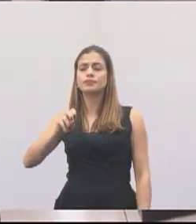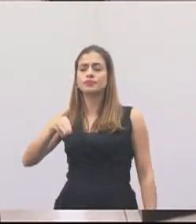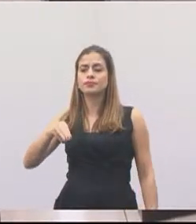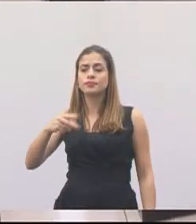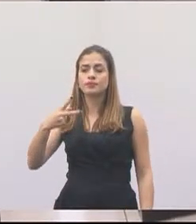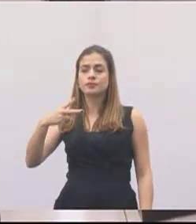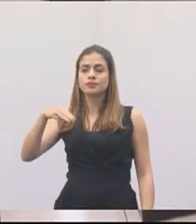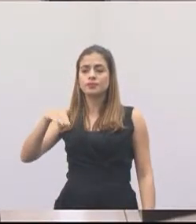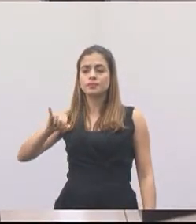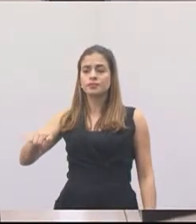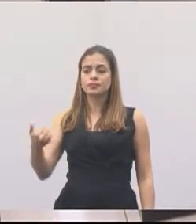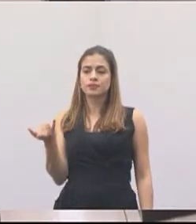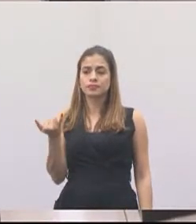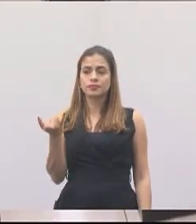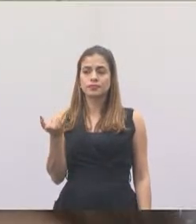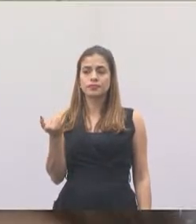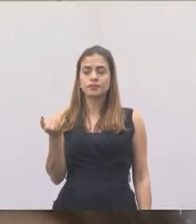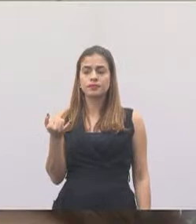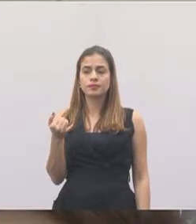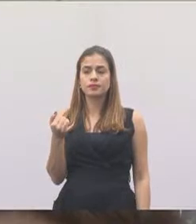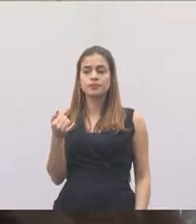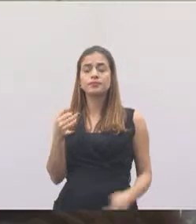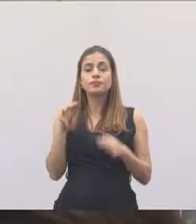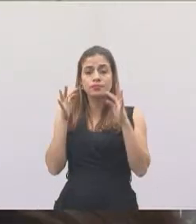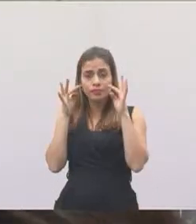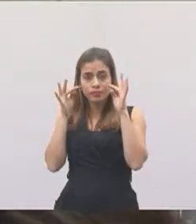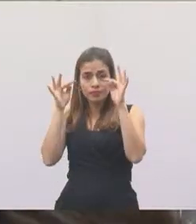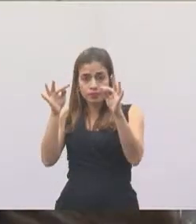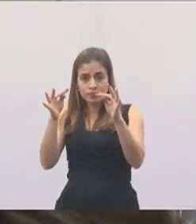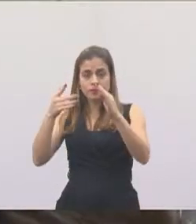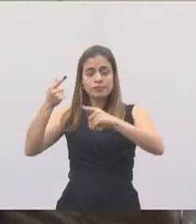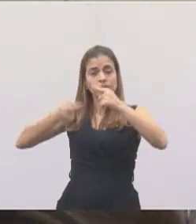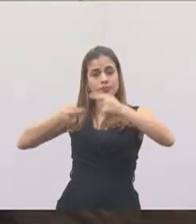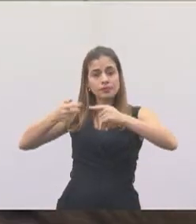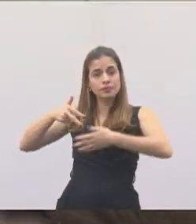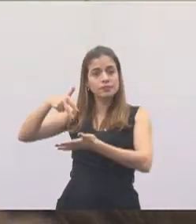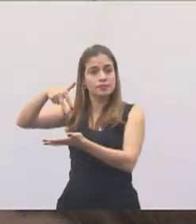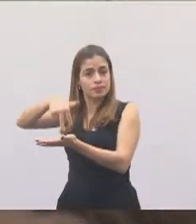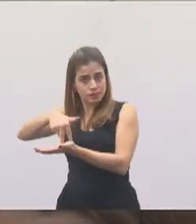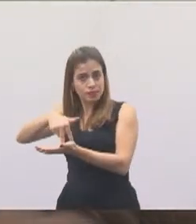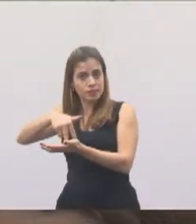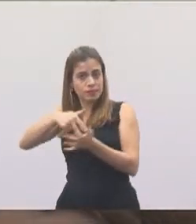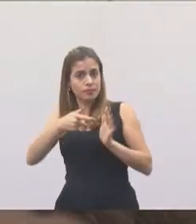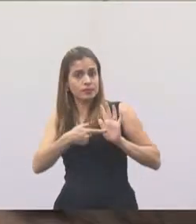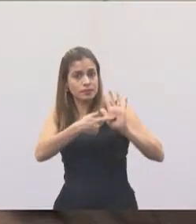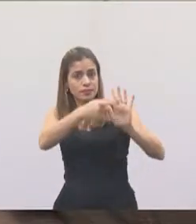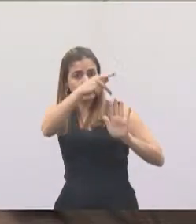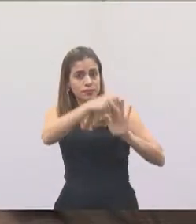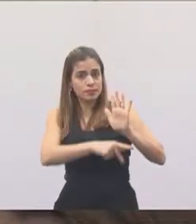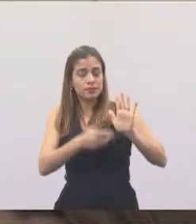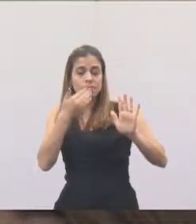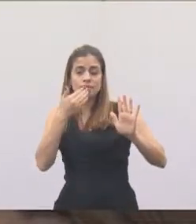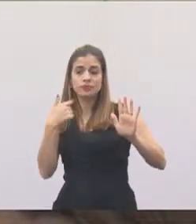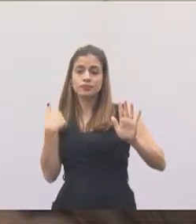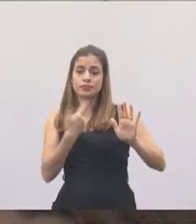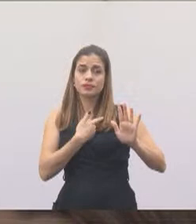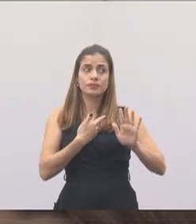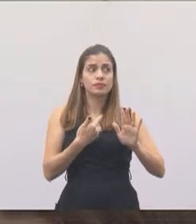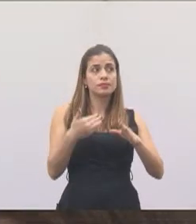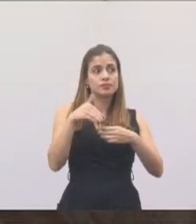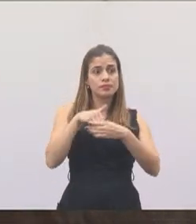testemunha disso. Ele foi na tribuna, discutiu o projeto, falou do projeto e pediu para nós votar